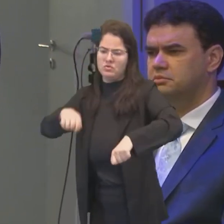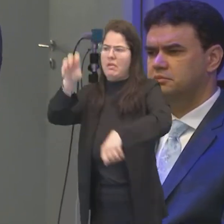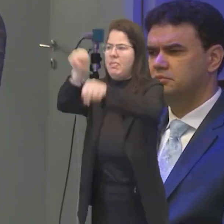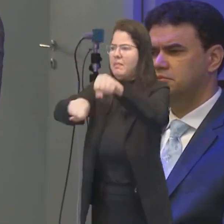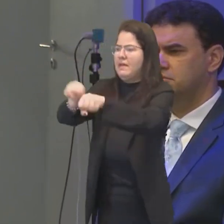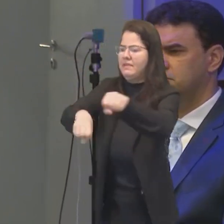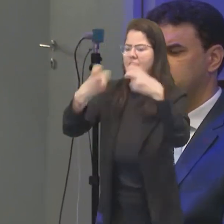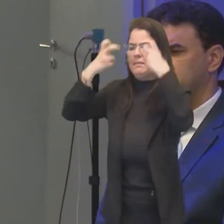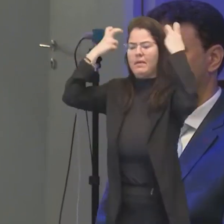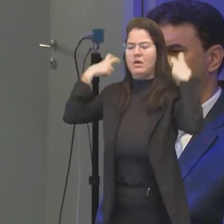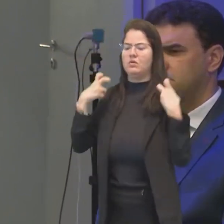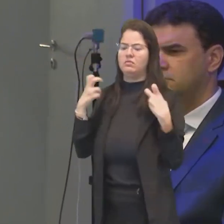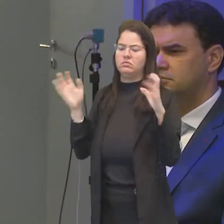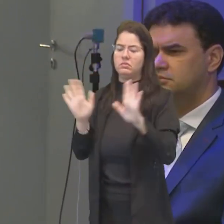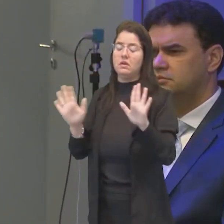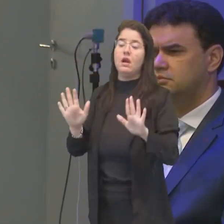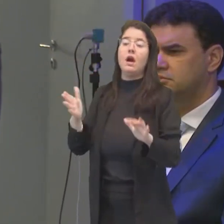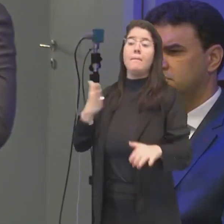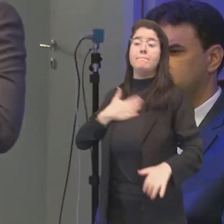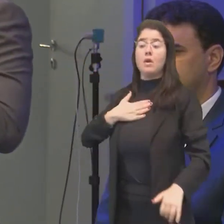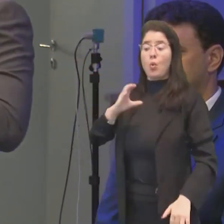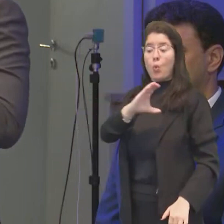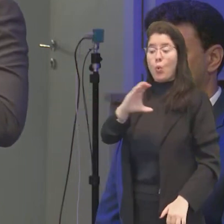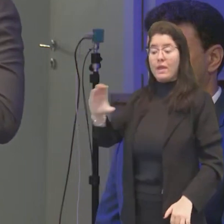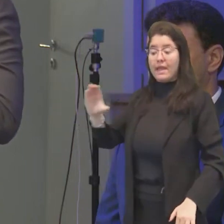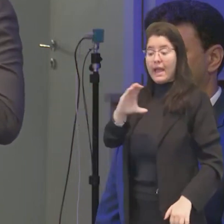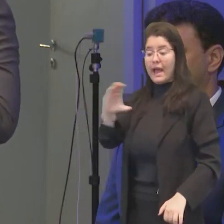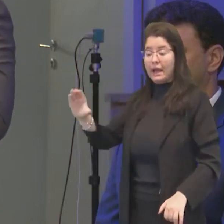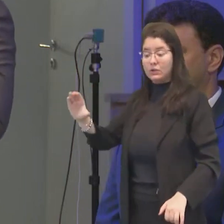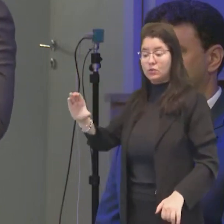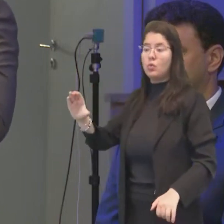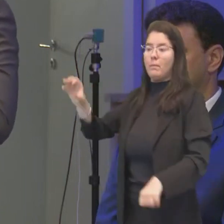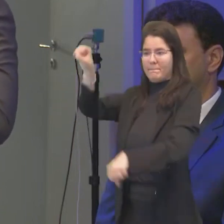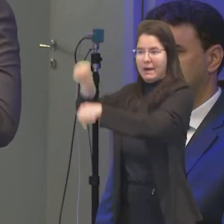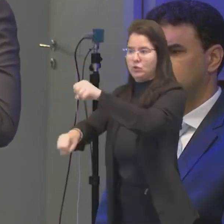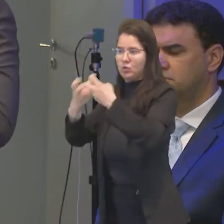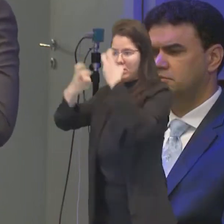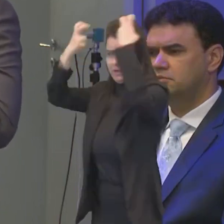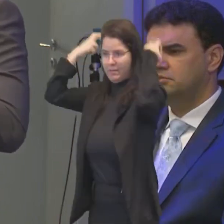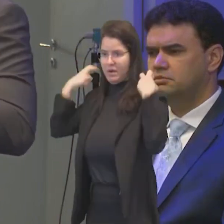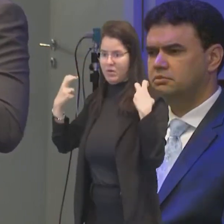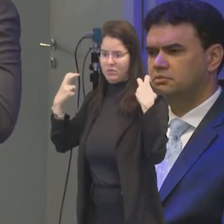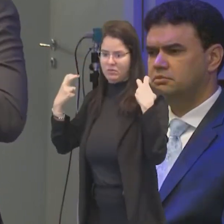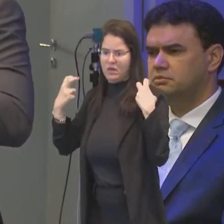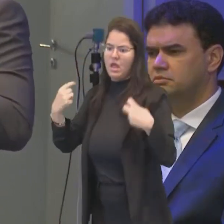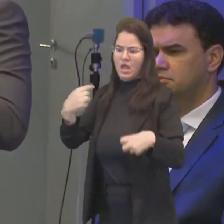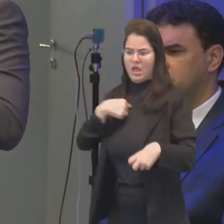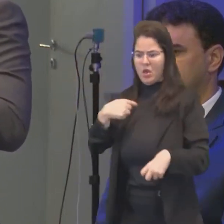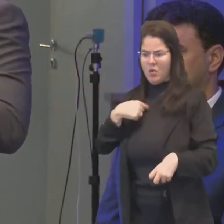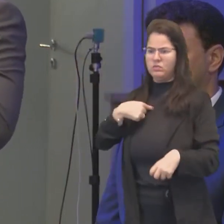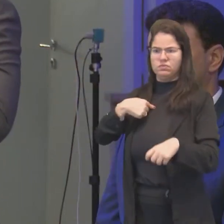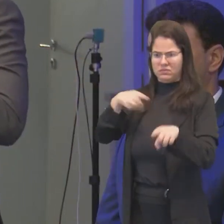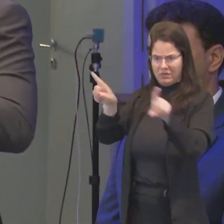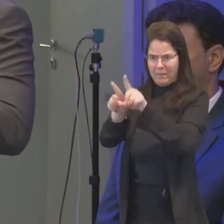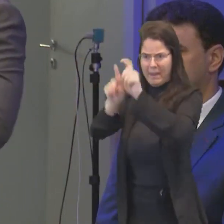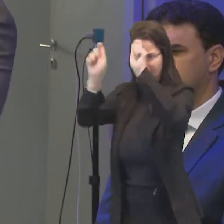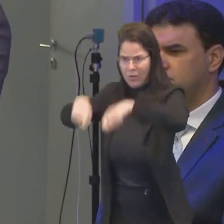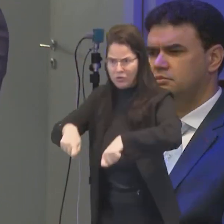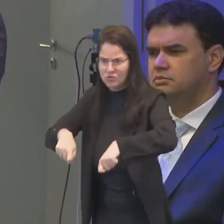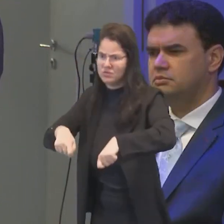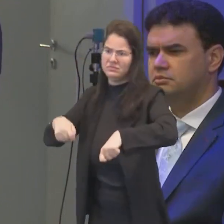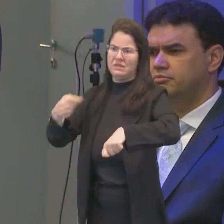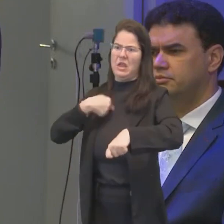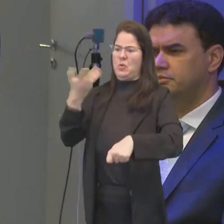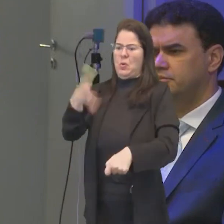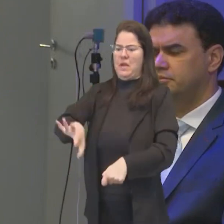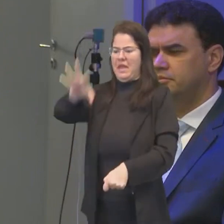Assim como o meu cunhado matou aquele animal, isso não me habilita a matar como ele. Aliás, eu nunca quis aprender e nem quero aprender a matar